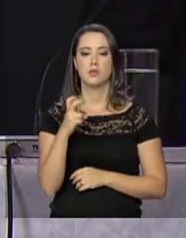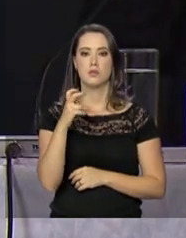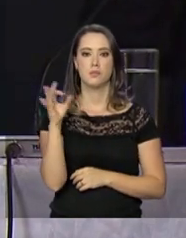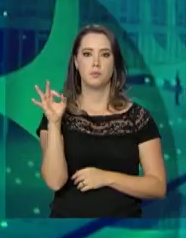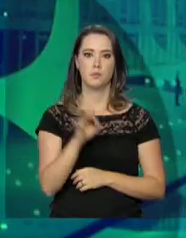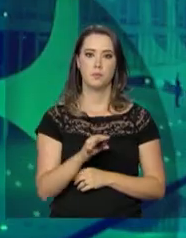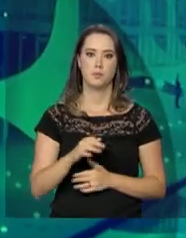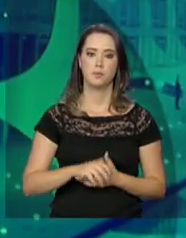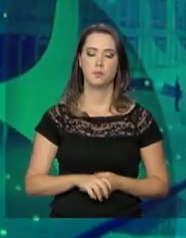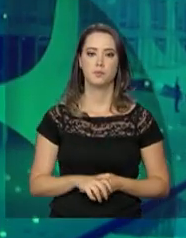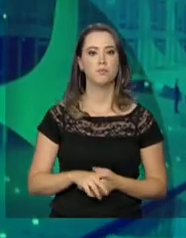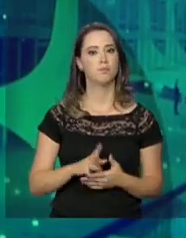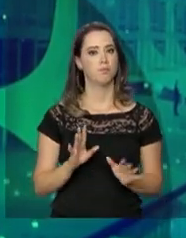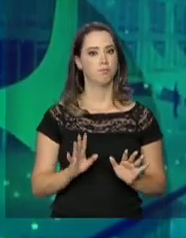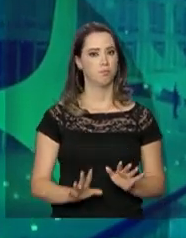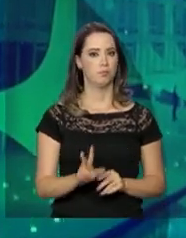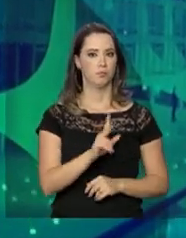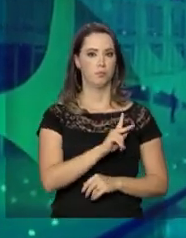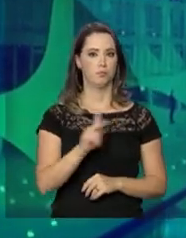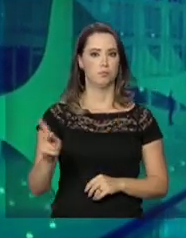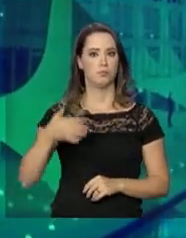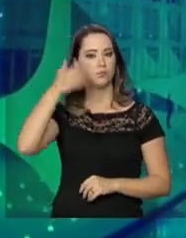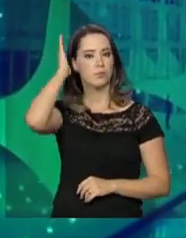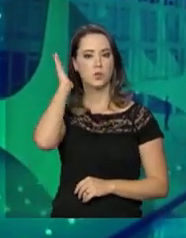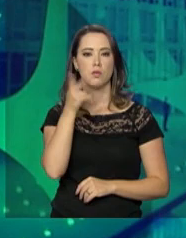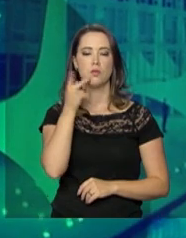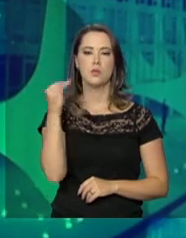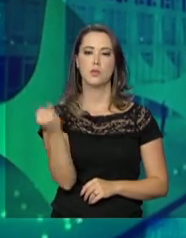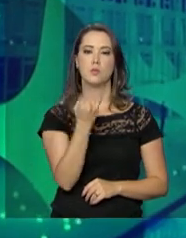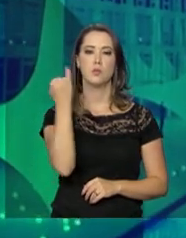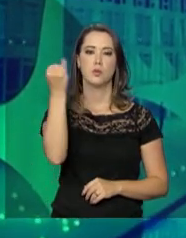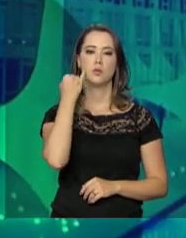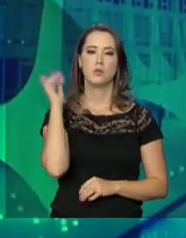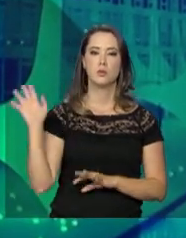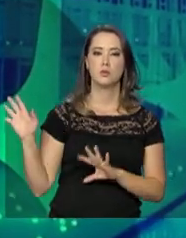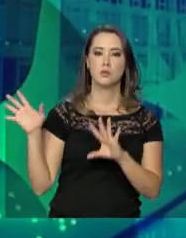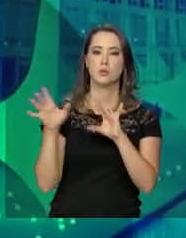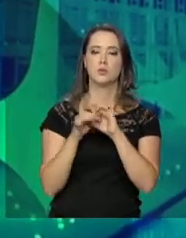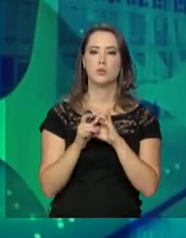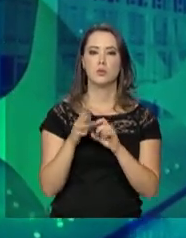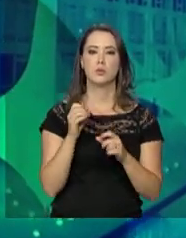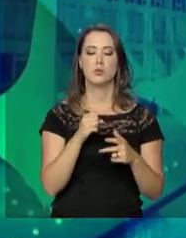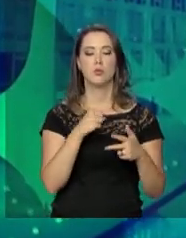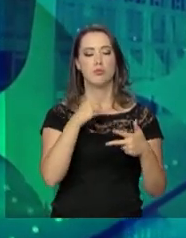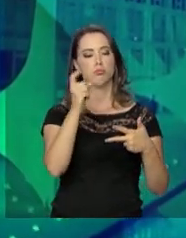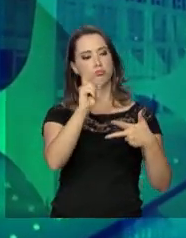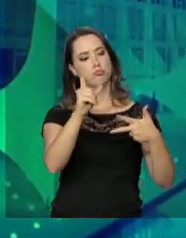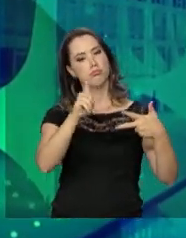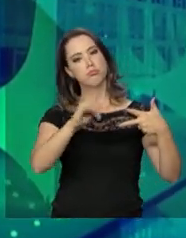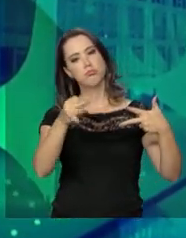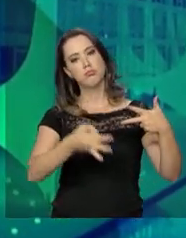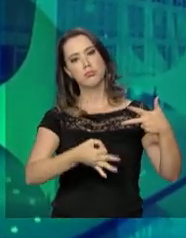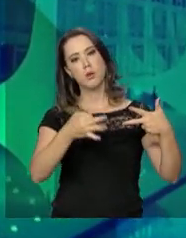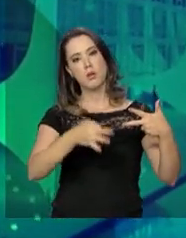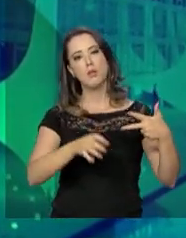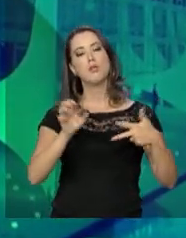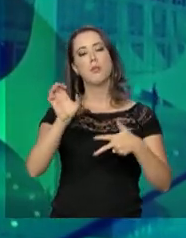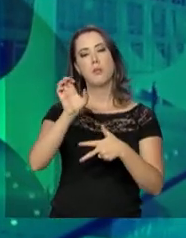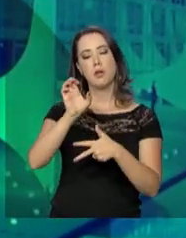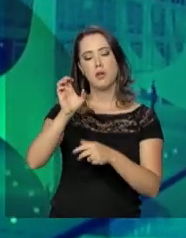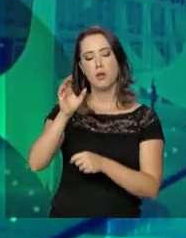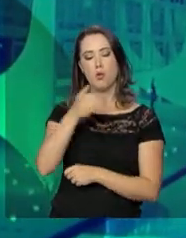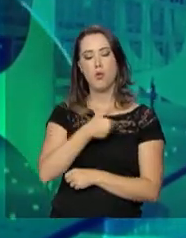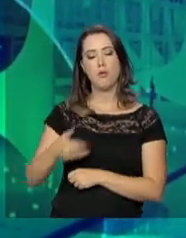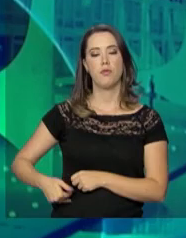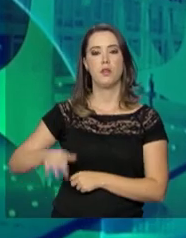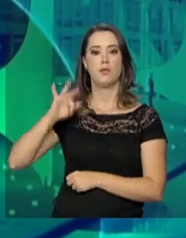3,5%. E o presidente Michel Temer defendeu a importância da integração entre poderes e entes federativos para reduzir